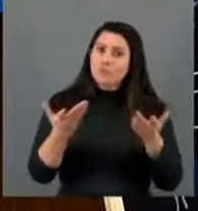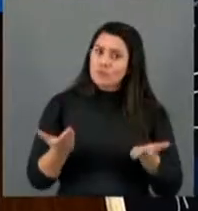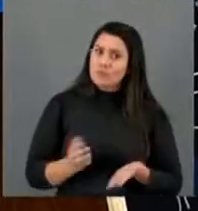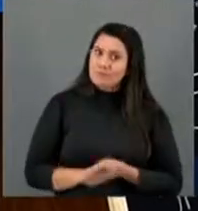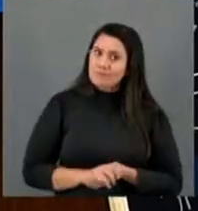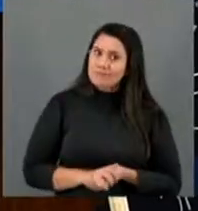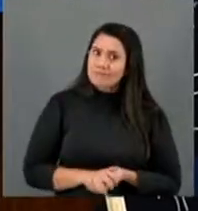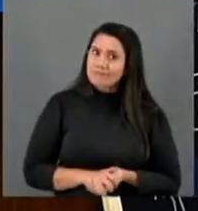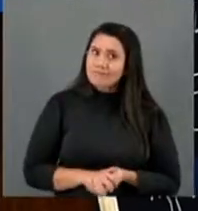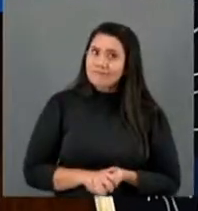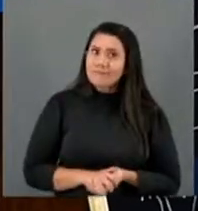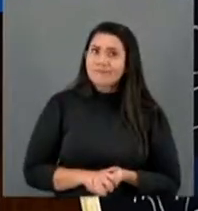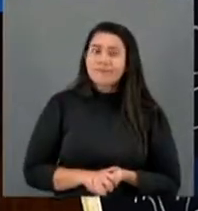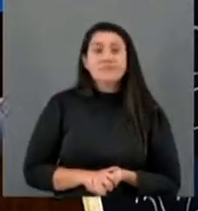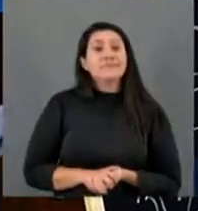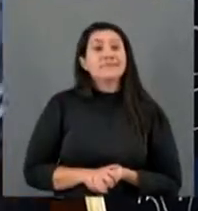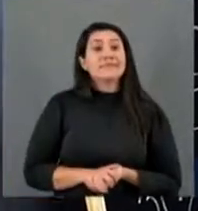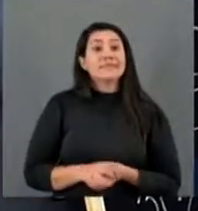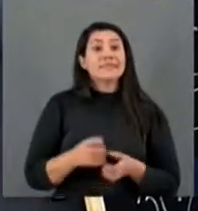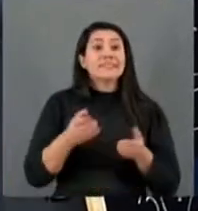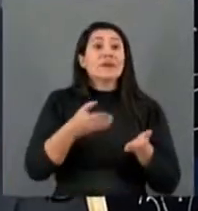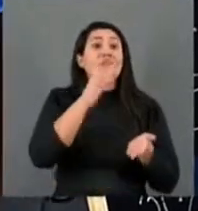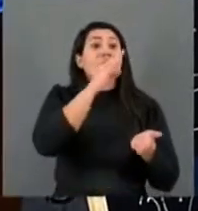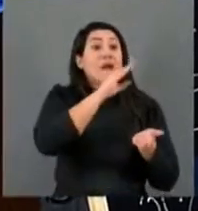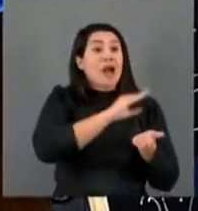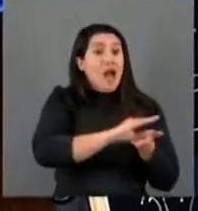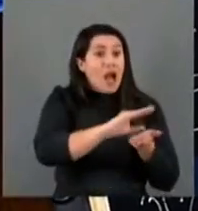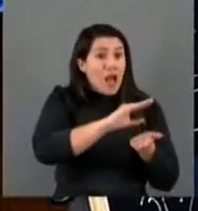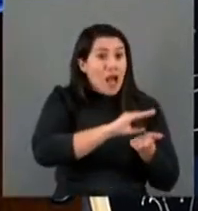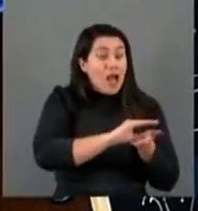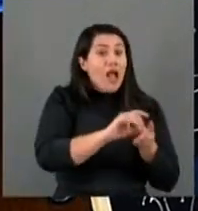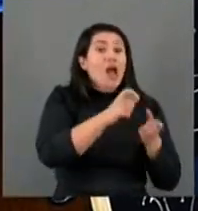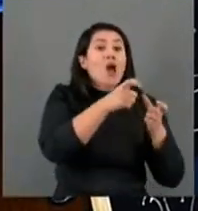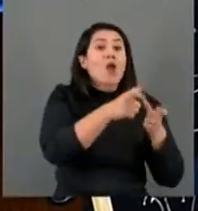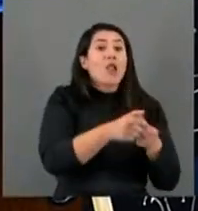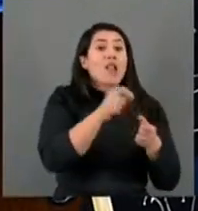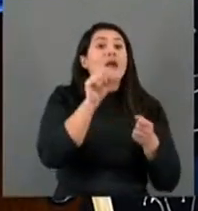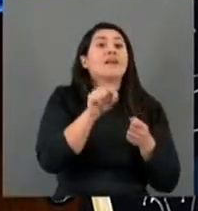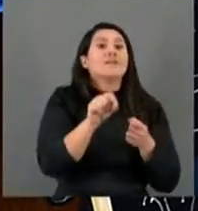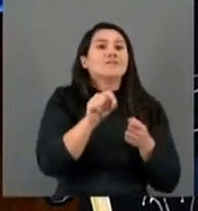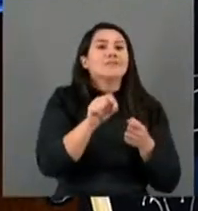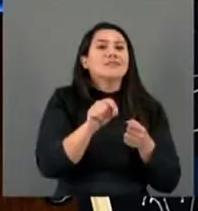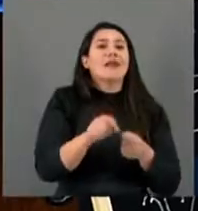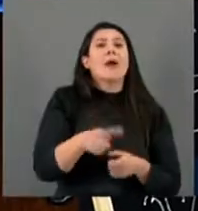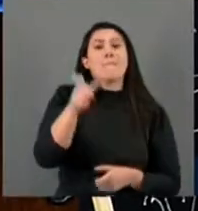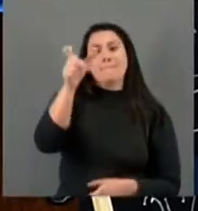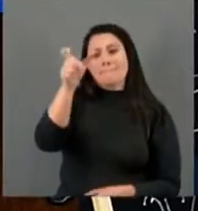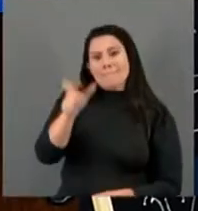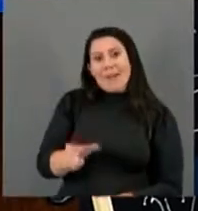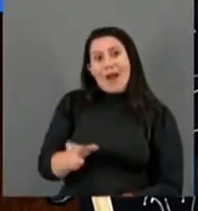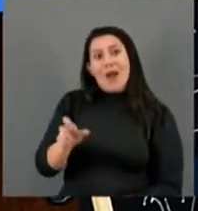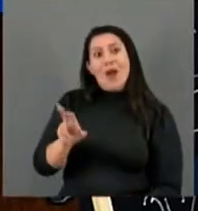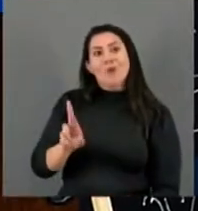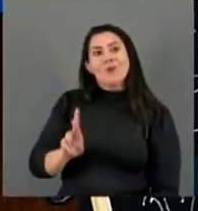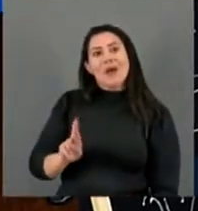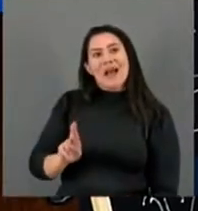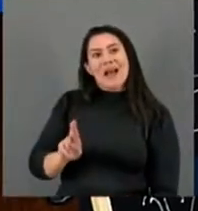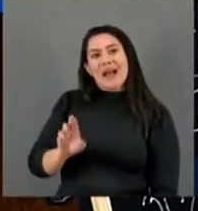quem? Vai cair na conta do tal rentista, que subiu,